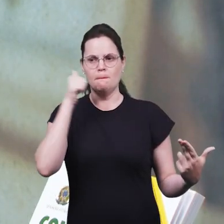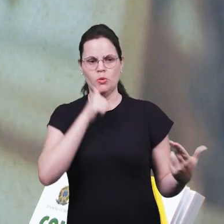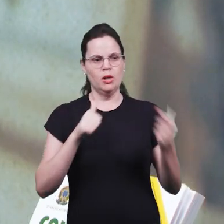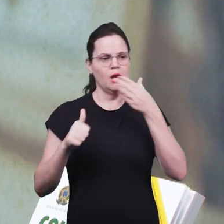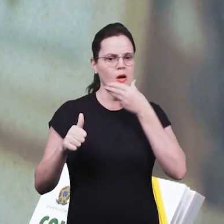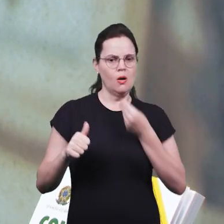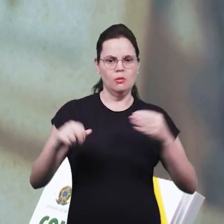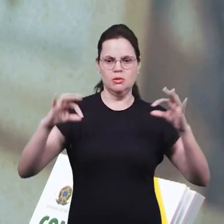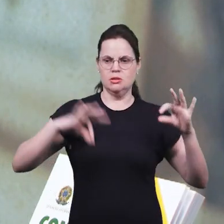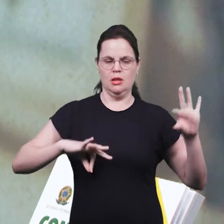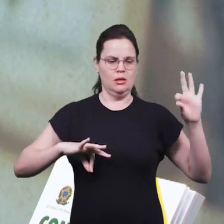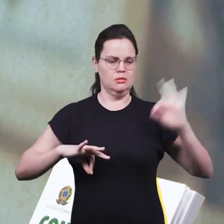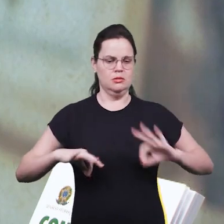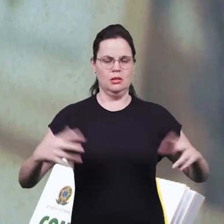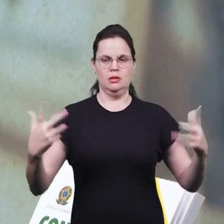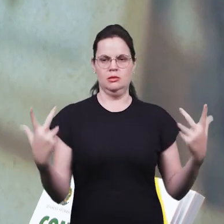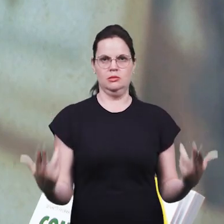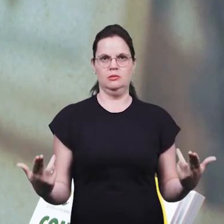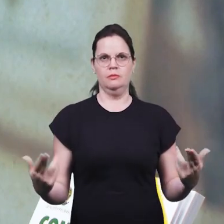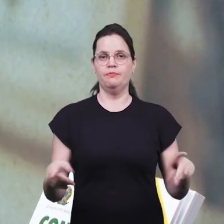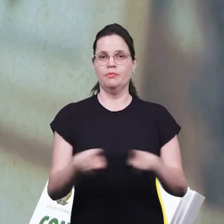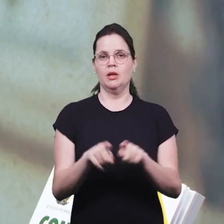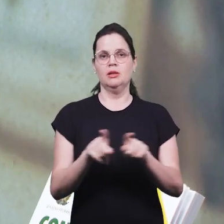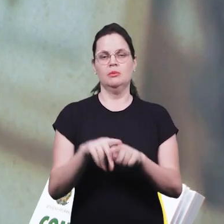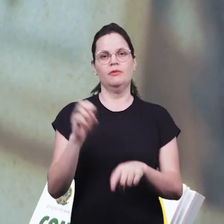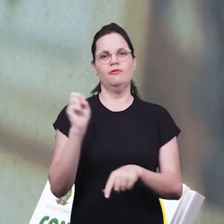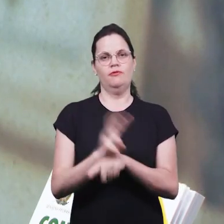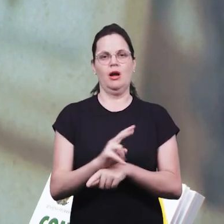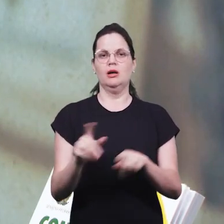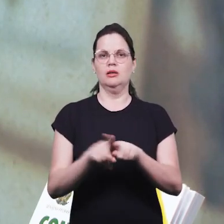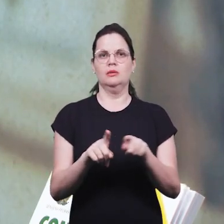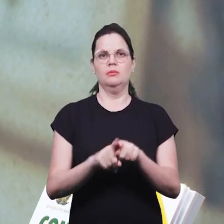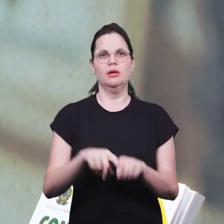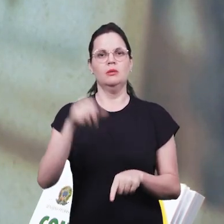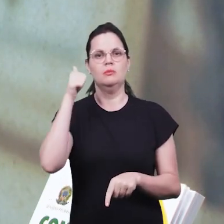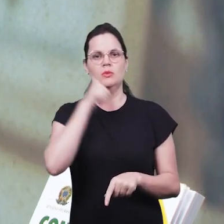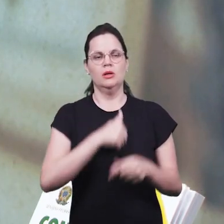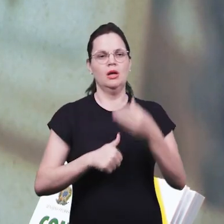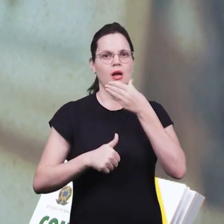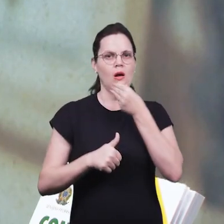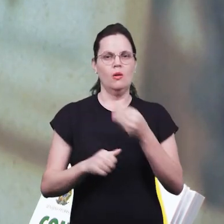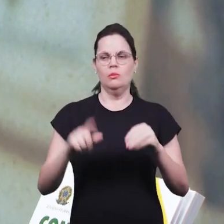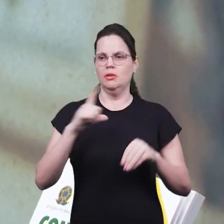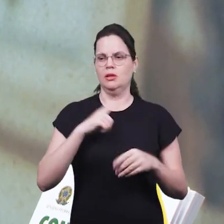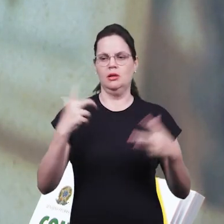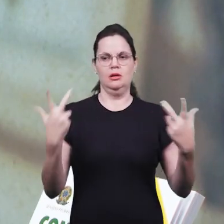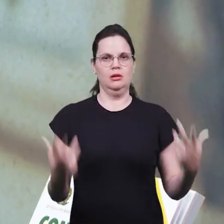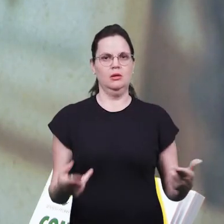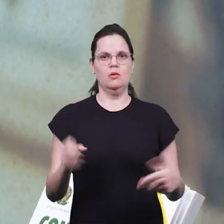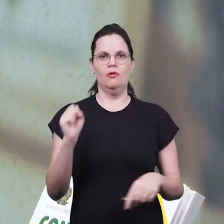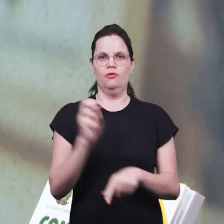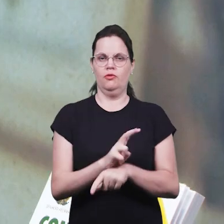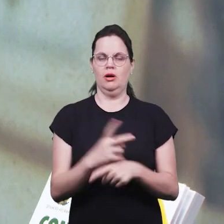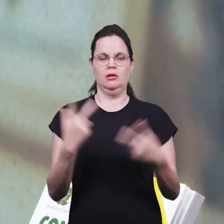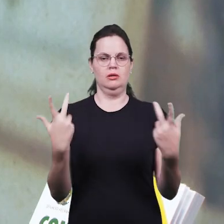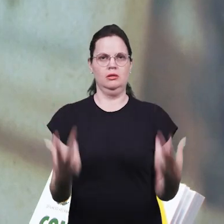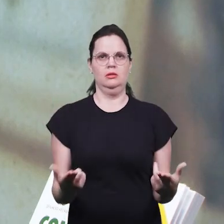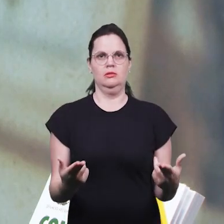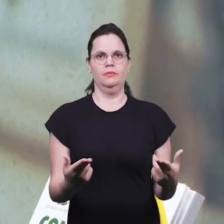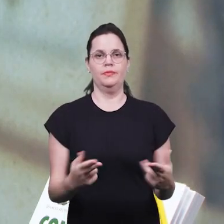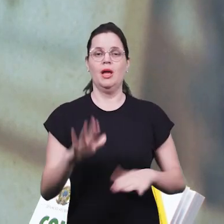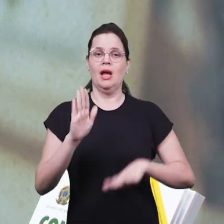trabalho. O mesmo se aplica na oferta de vagas. Homens e mulheres devem concorrer em iguais condições, salvo naqueles cargos onde